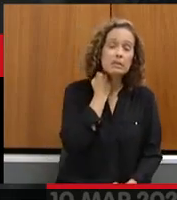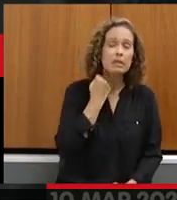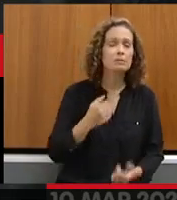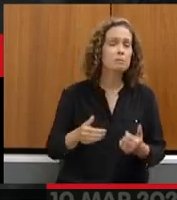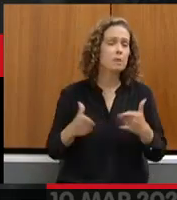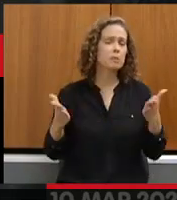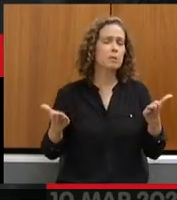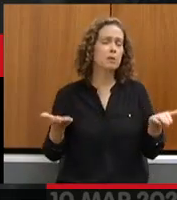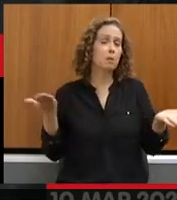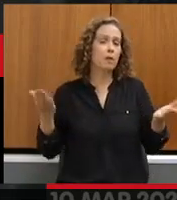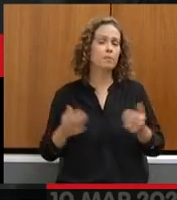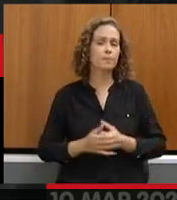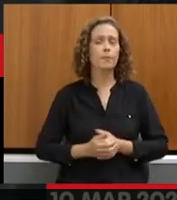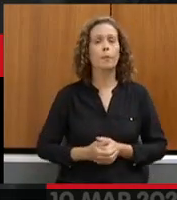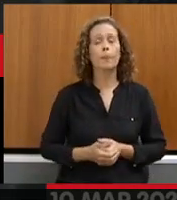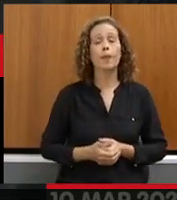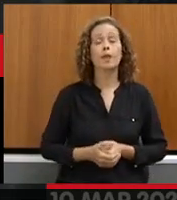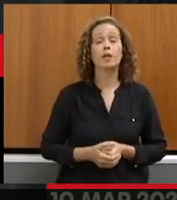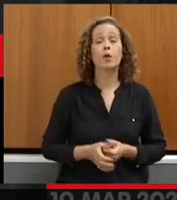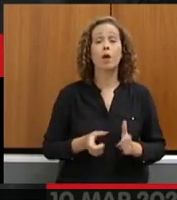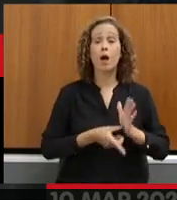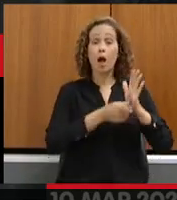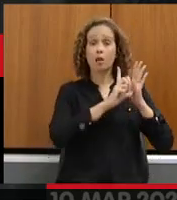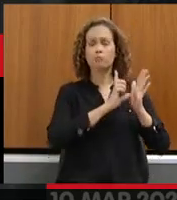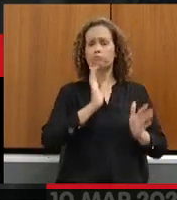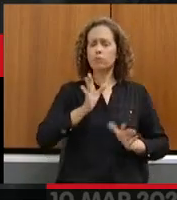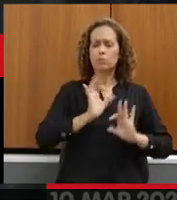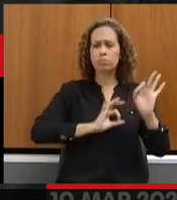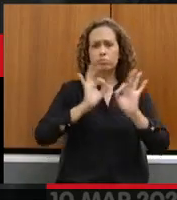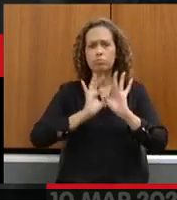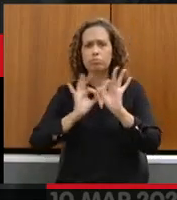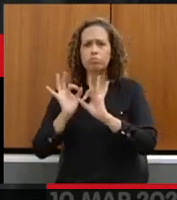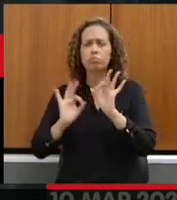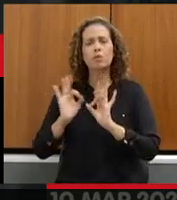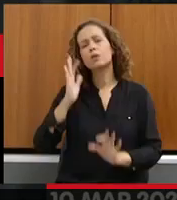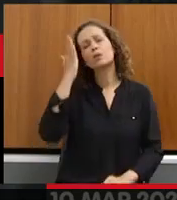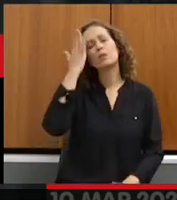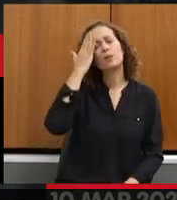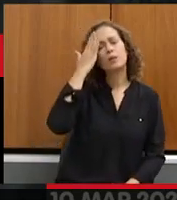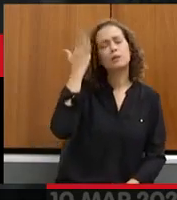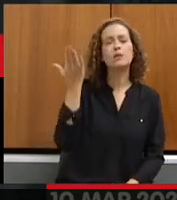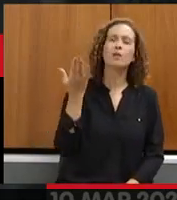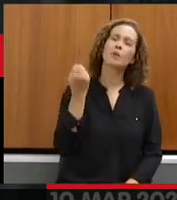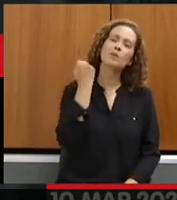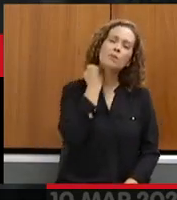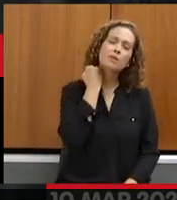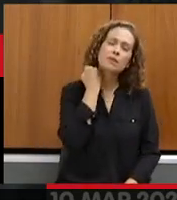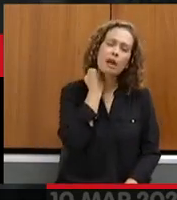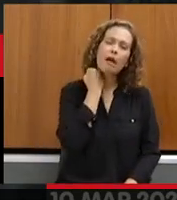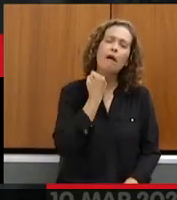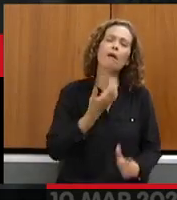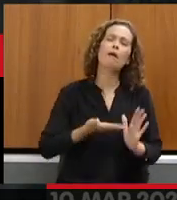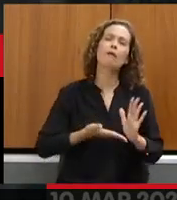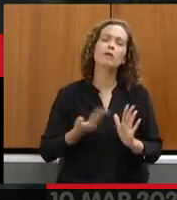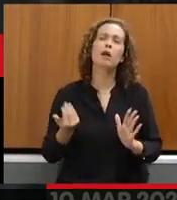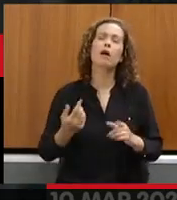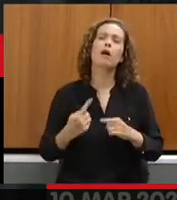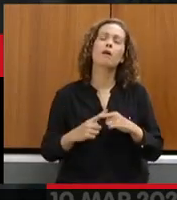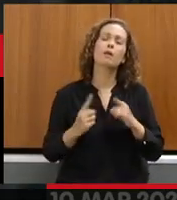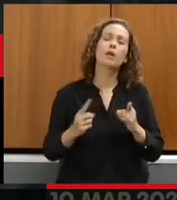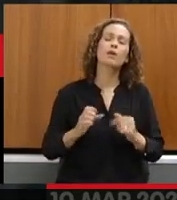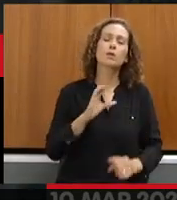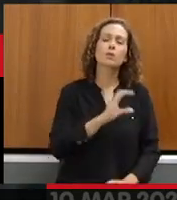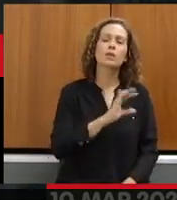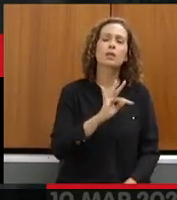para poder abrir lá atrás dos exemplos isso para poder dimensionar no estresse transformando em centros cirúrgicos em